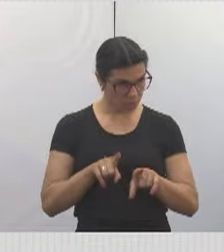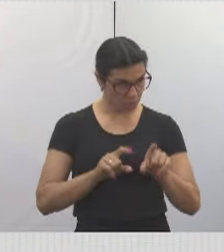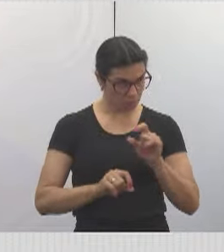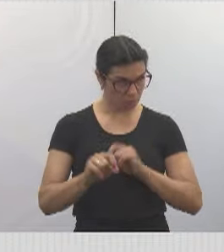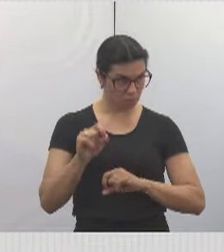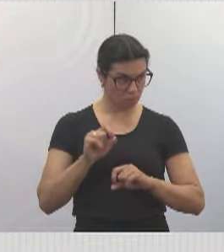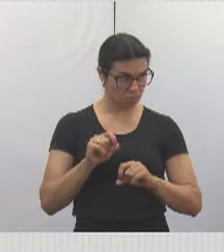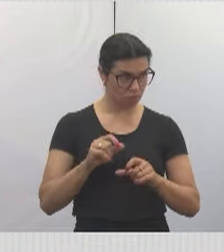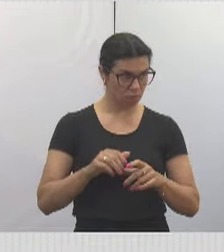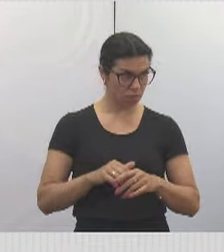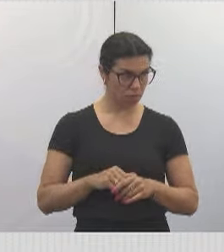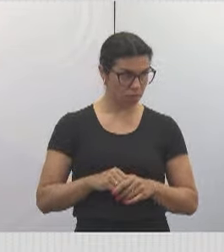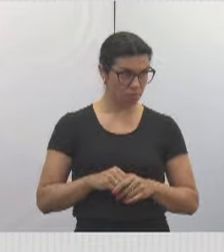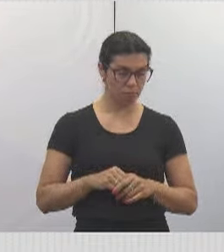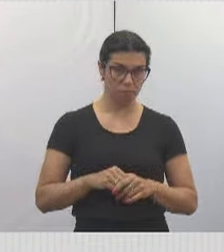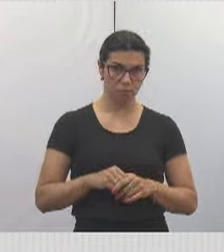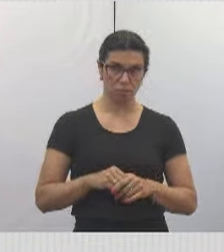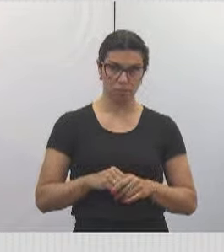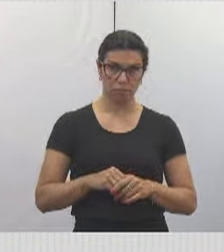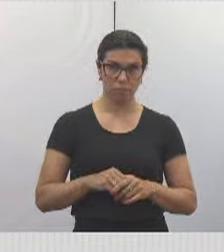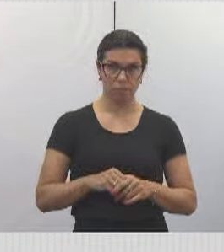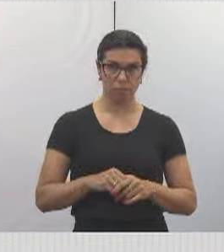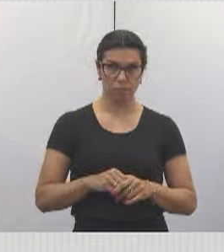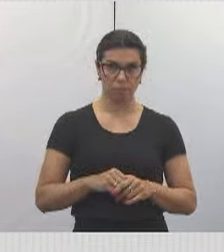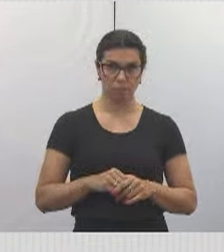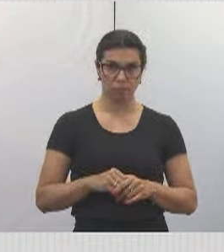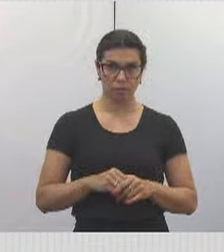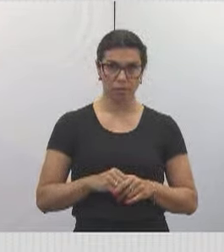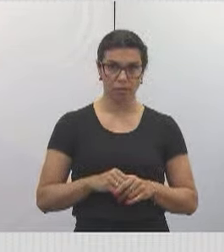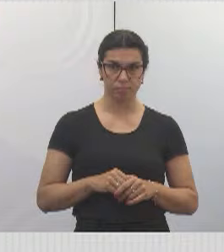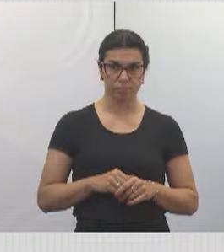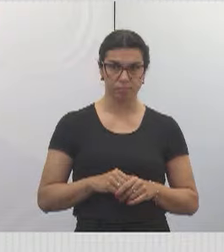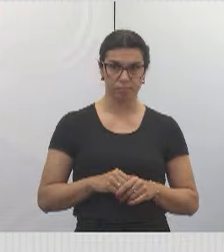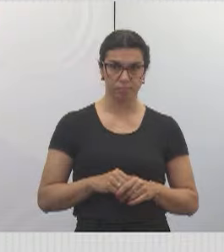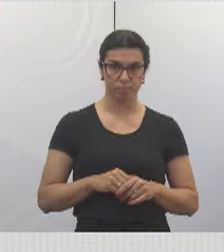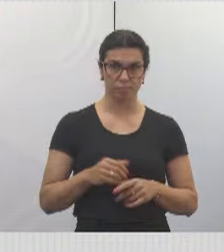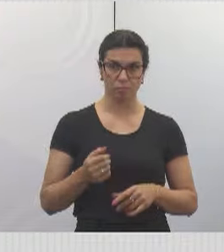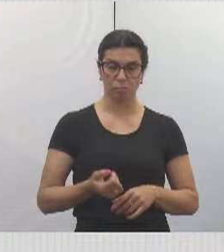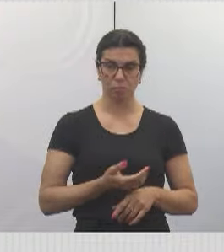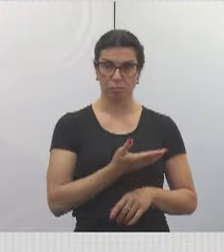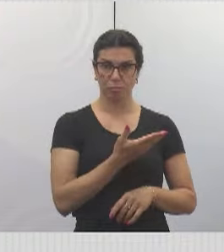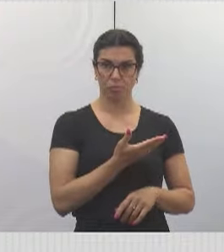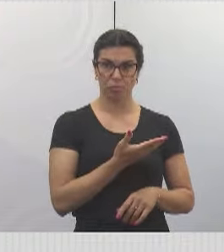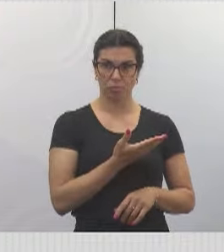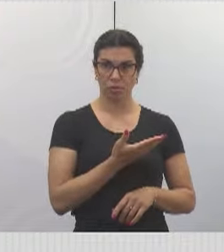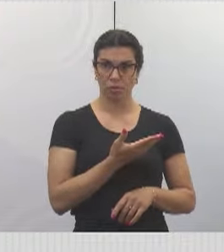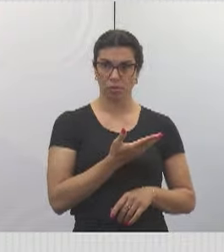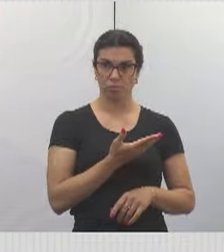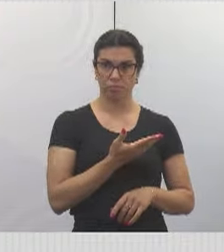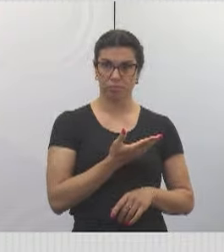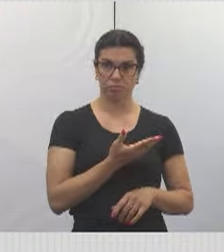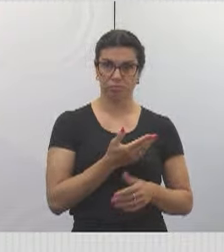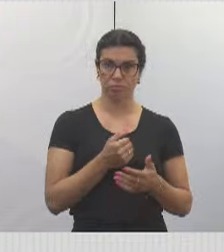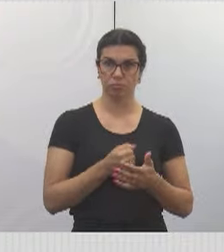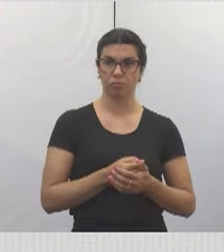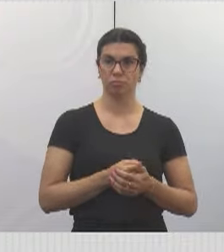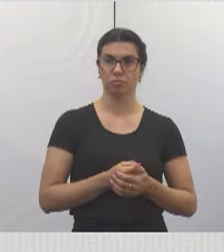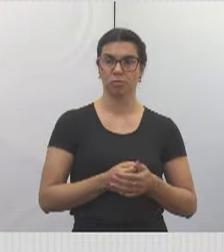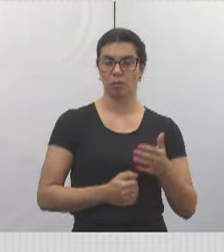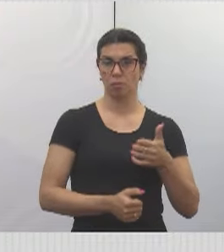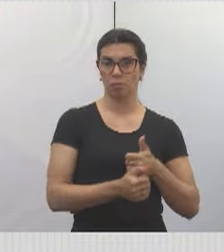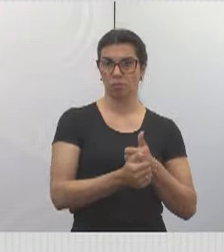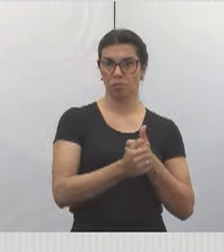Solicitação atendida. Tela de proteção da quadra, ao lado do